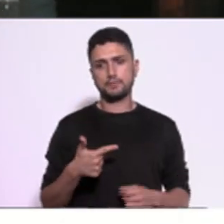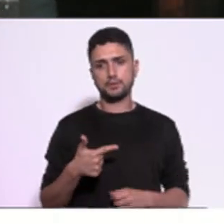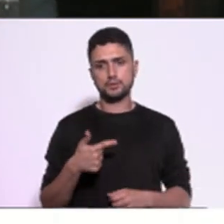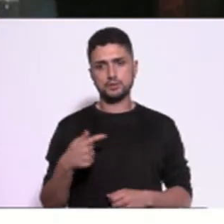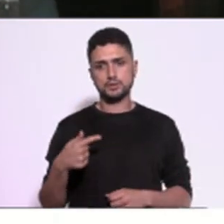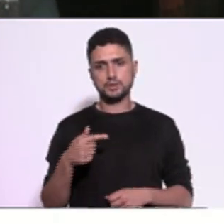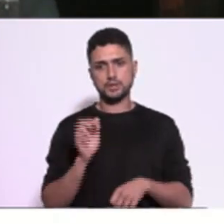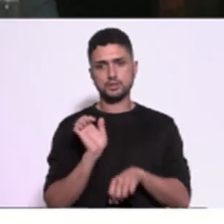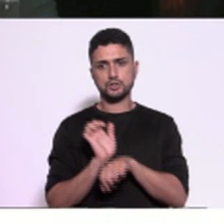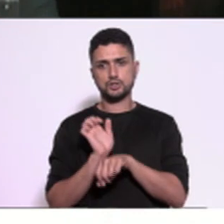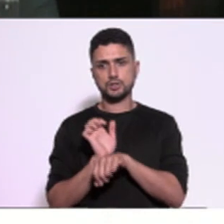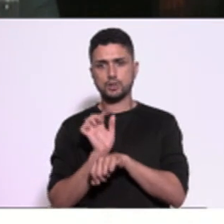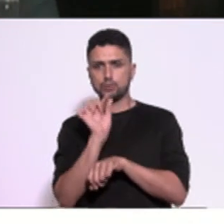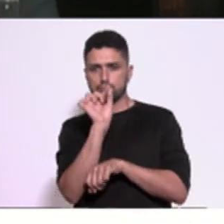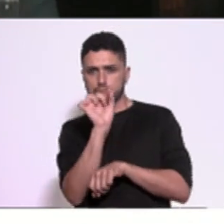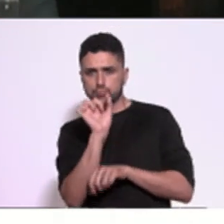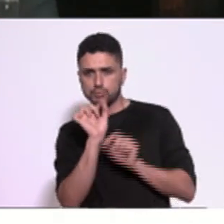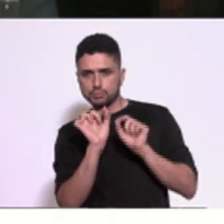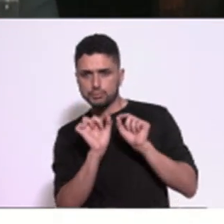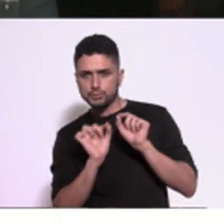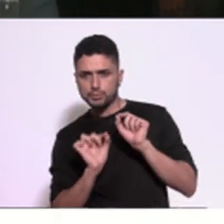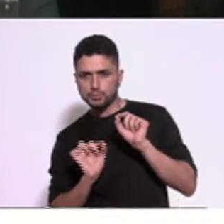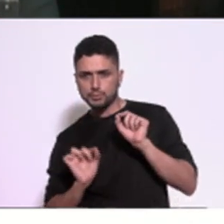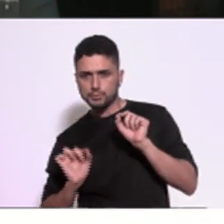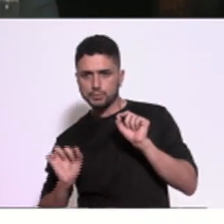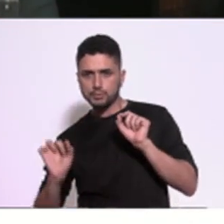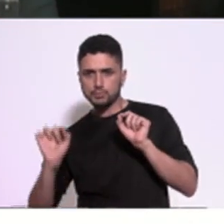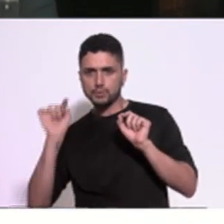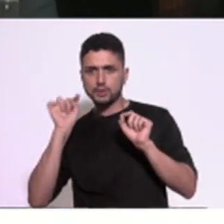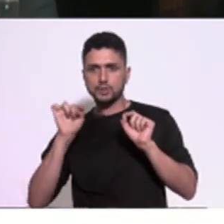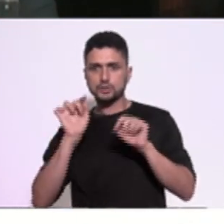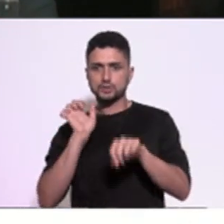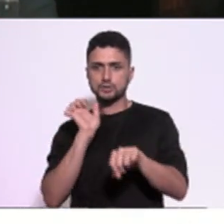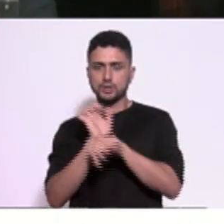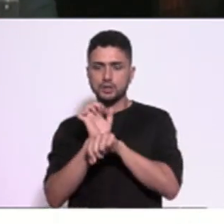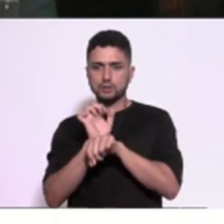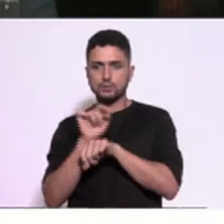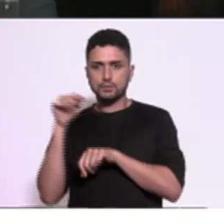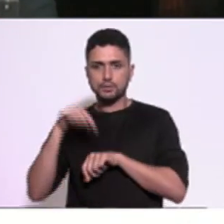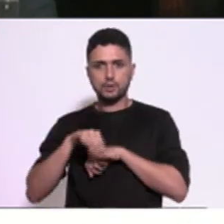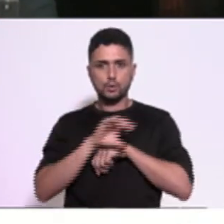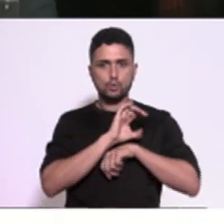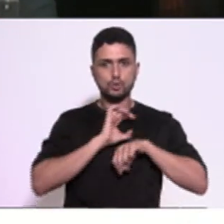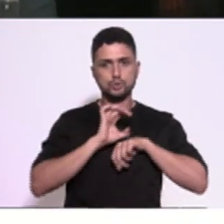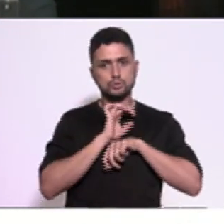27 estados, né, regidos por uma